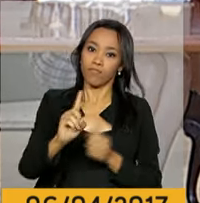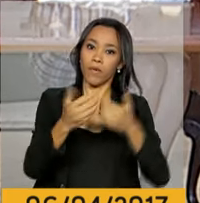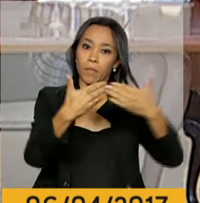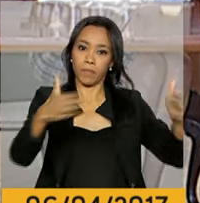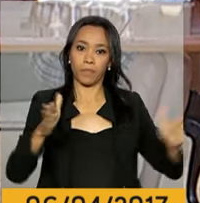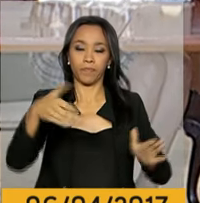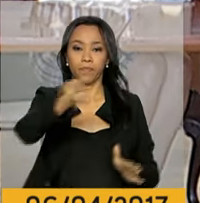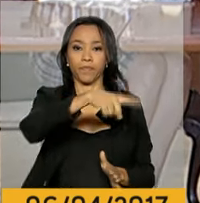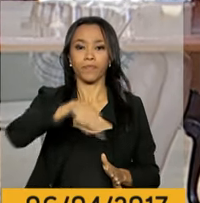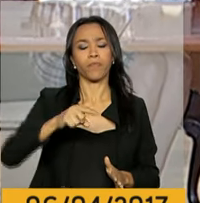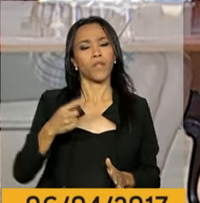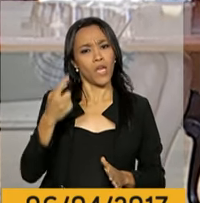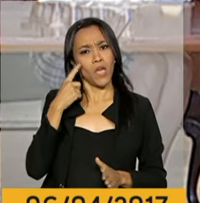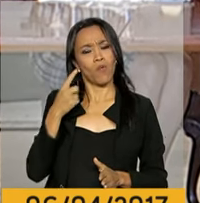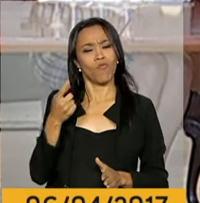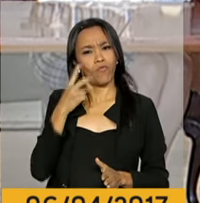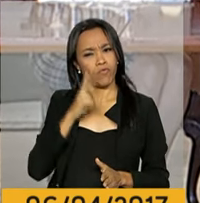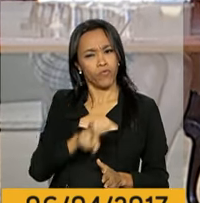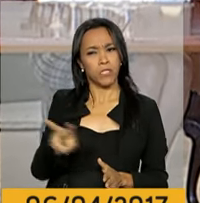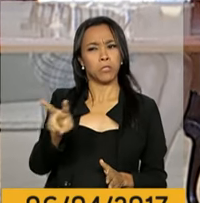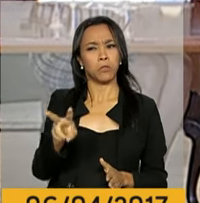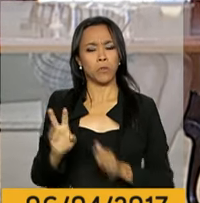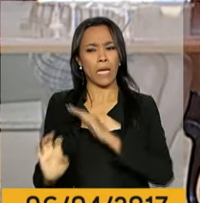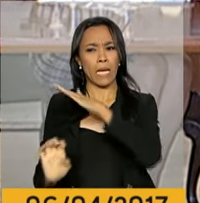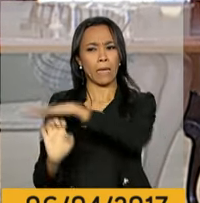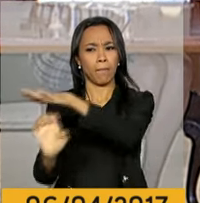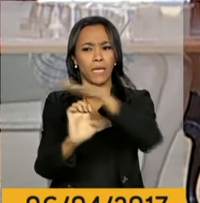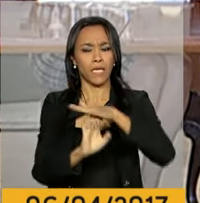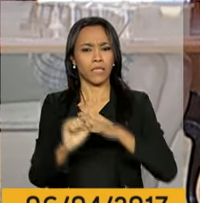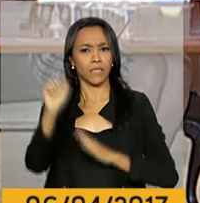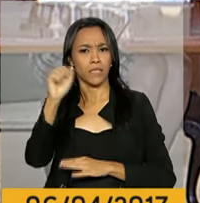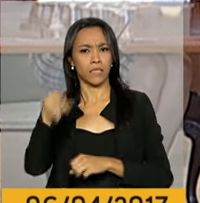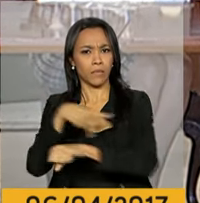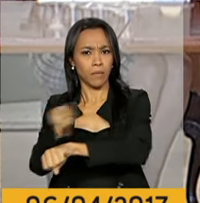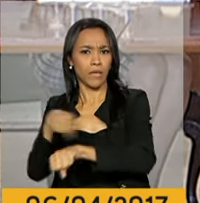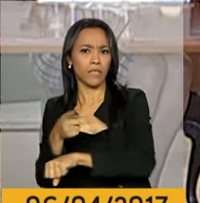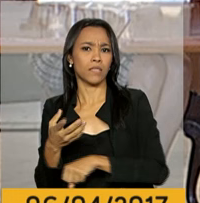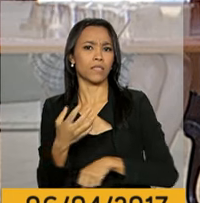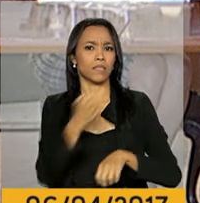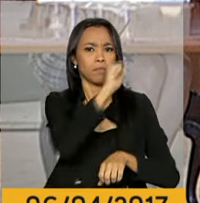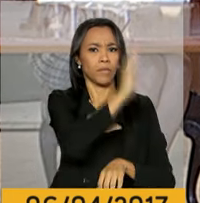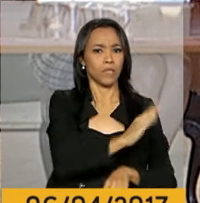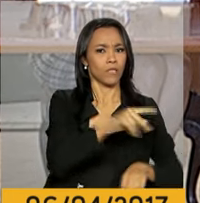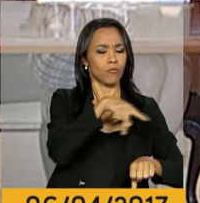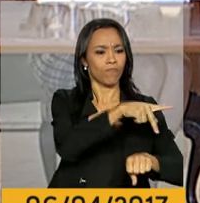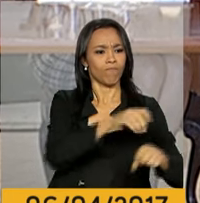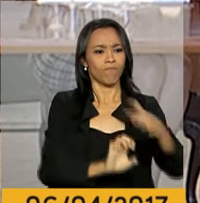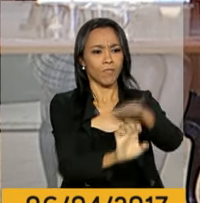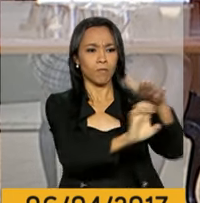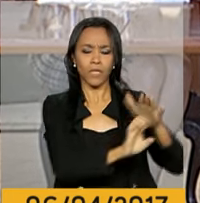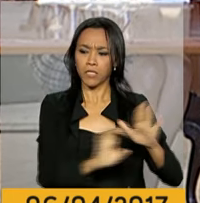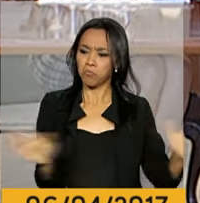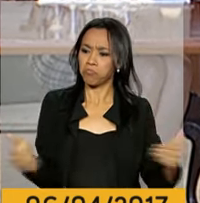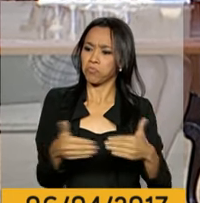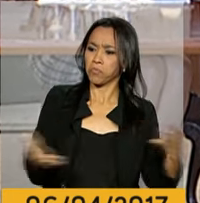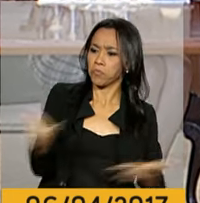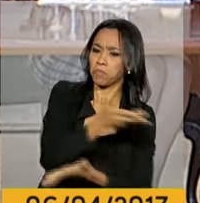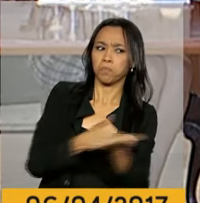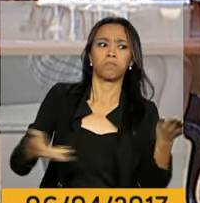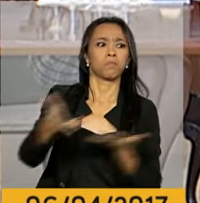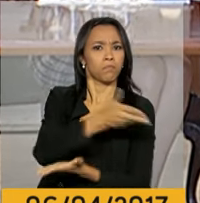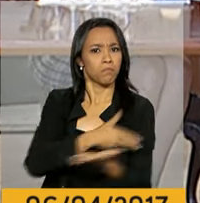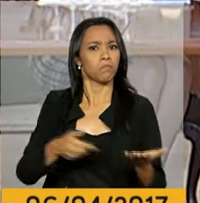das relações entre nossos empresários brasileiros e suecos. Verifiquei também o